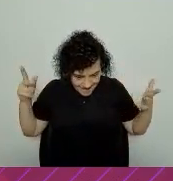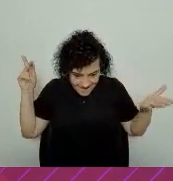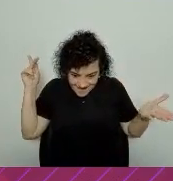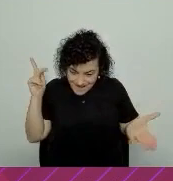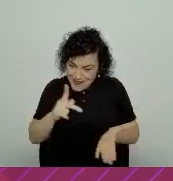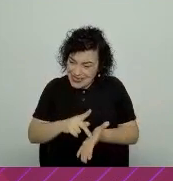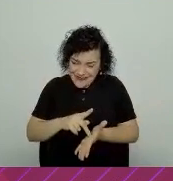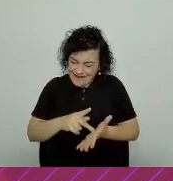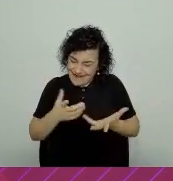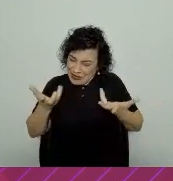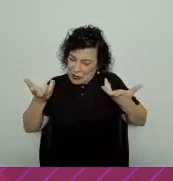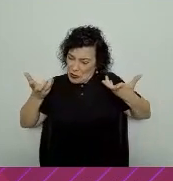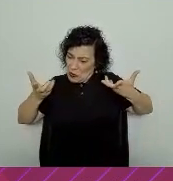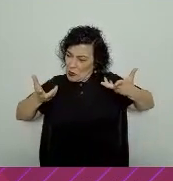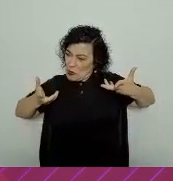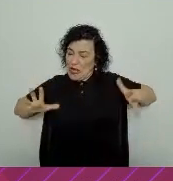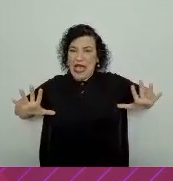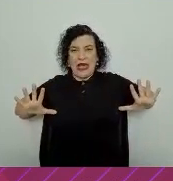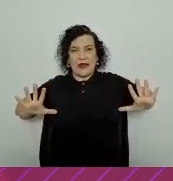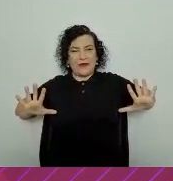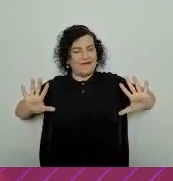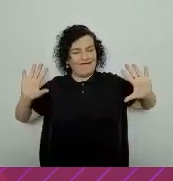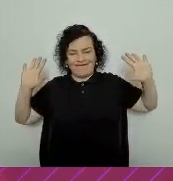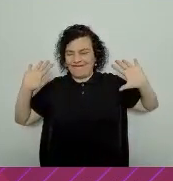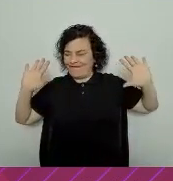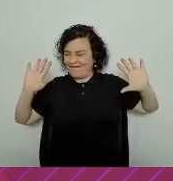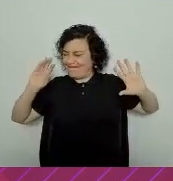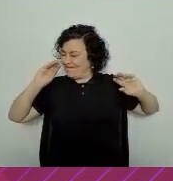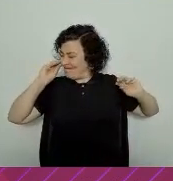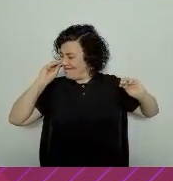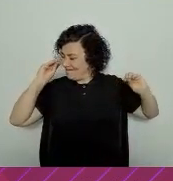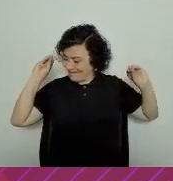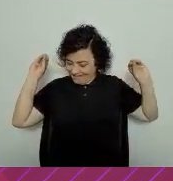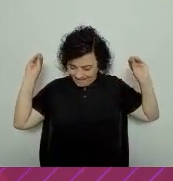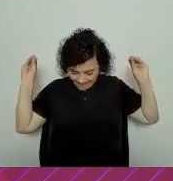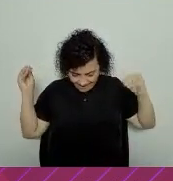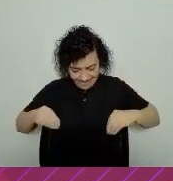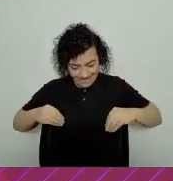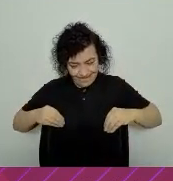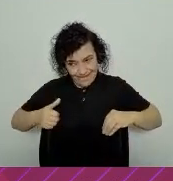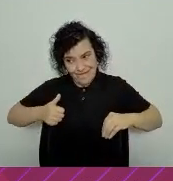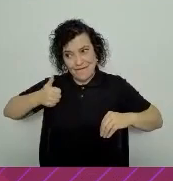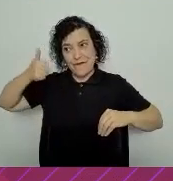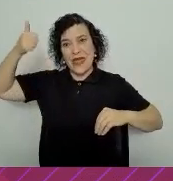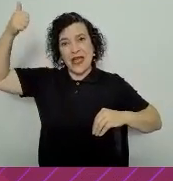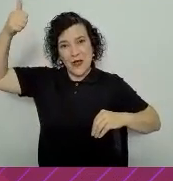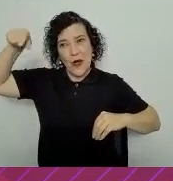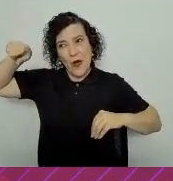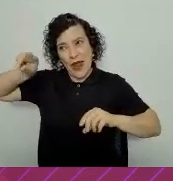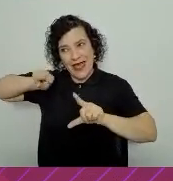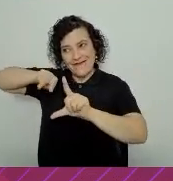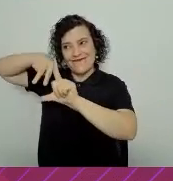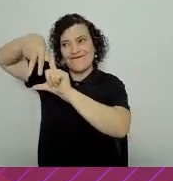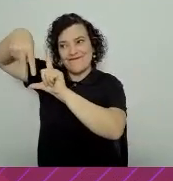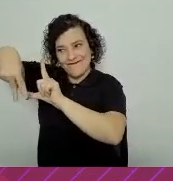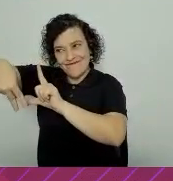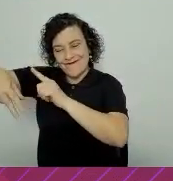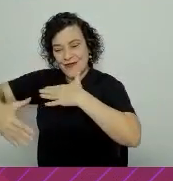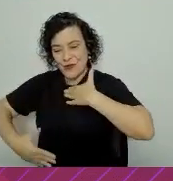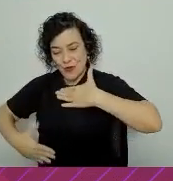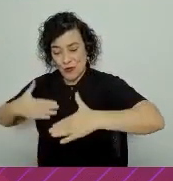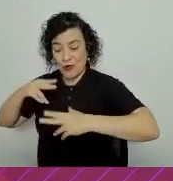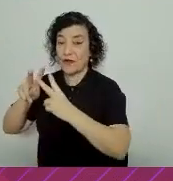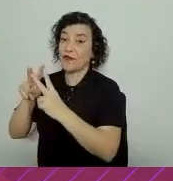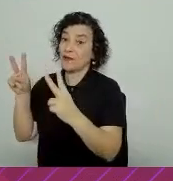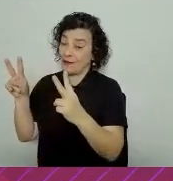querer viver gostar mais do seu corpo virtual do que o seu corpo real Então isso é algo